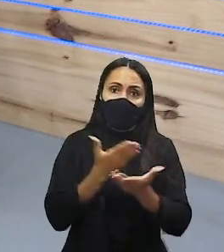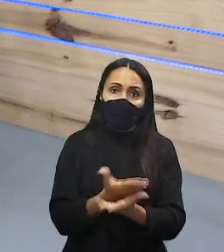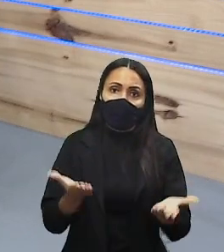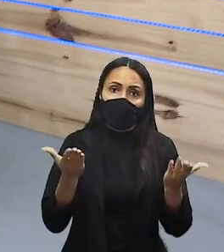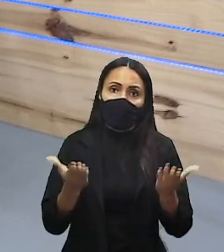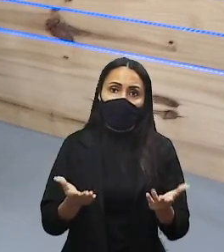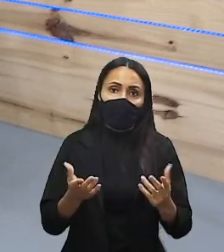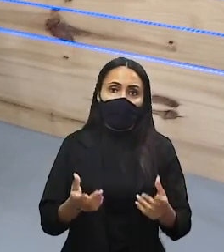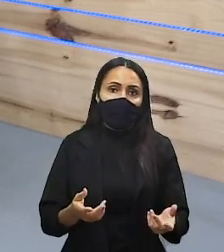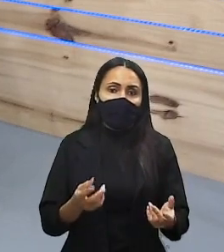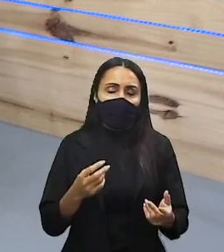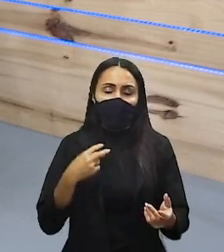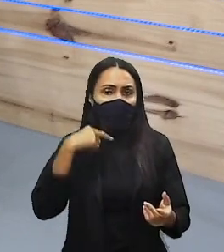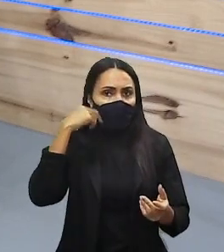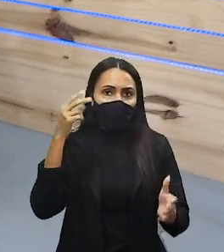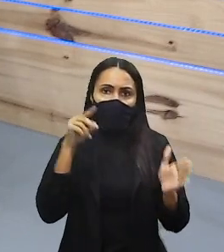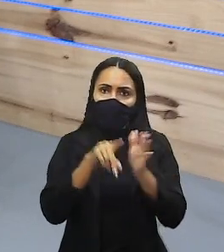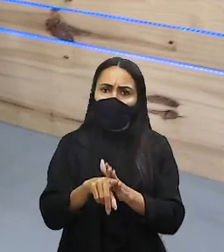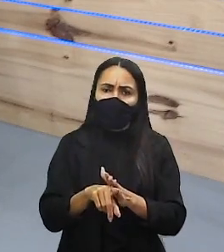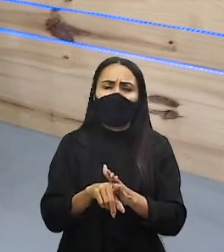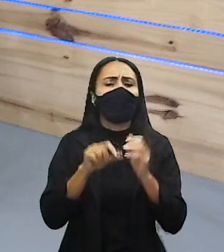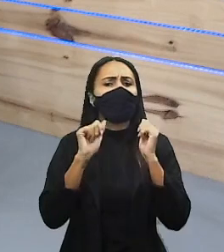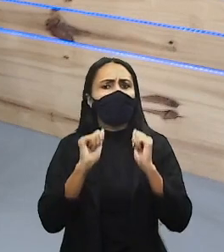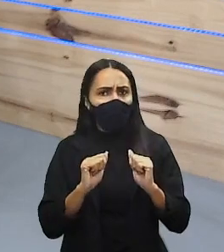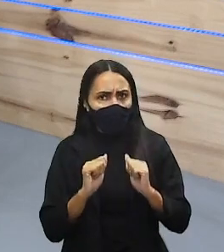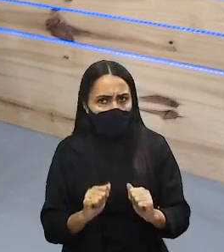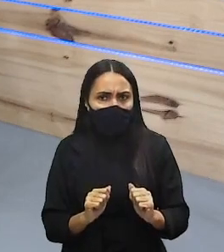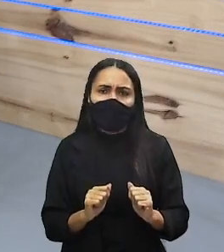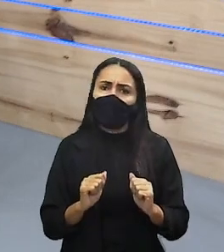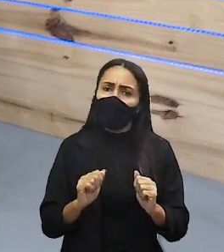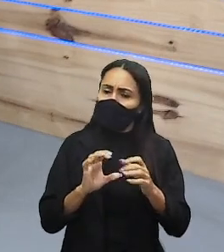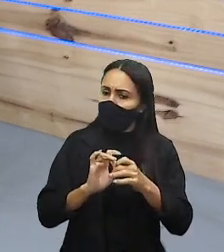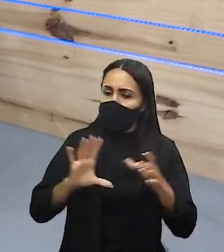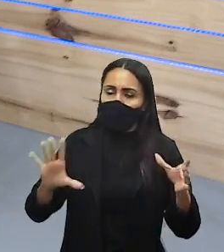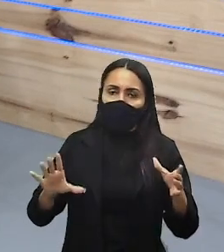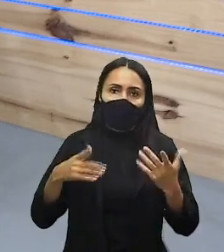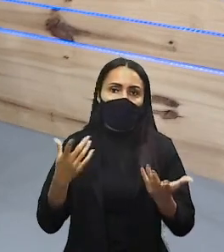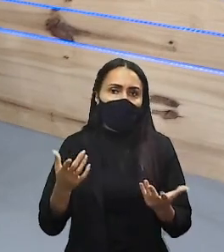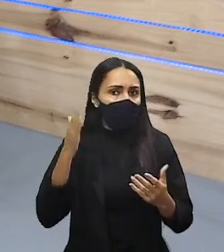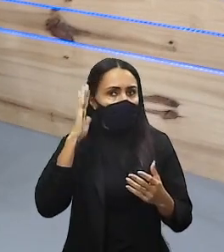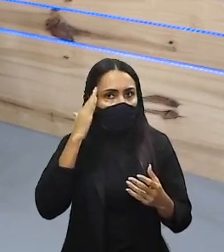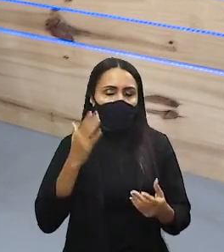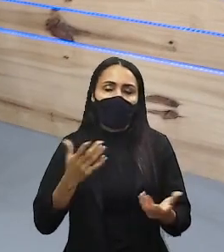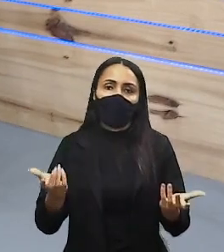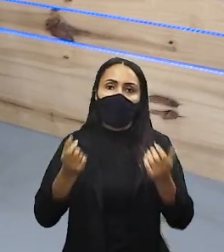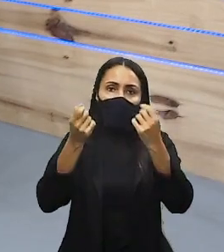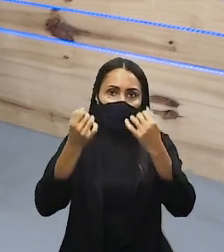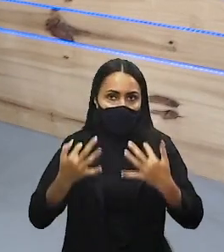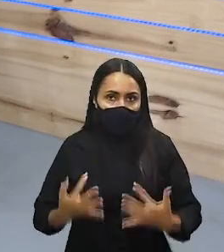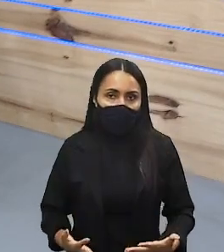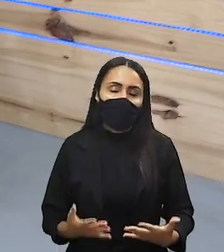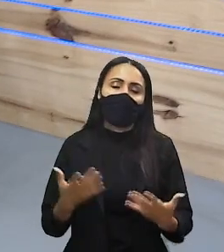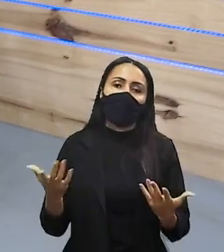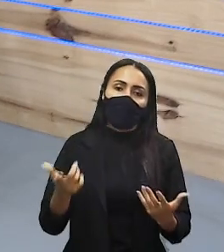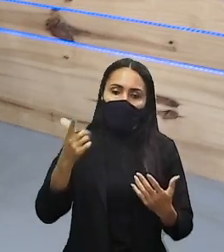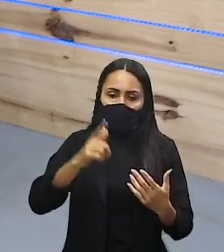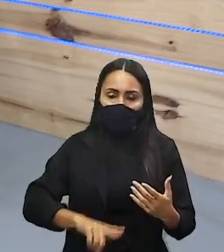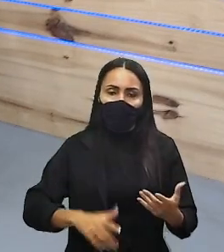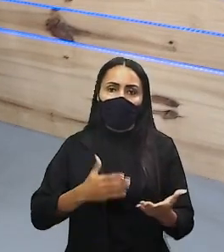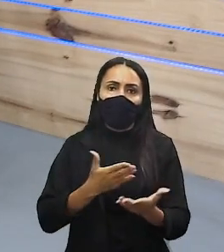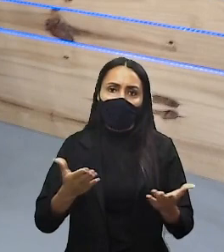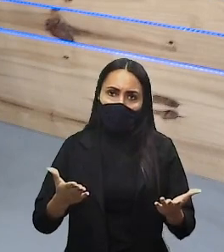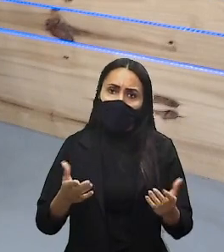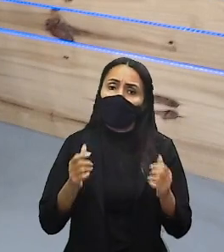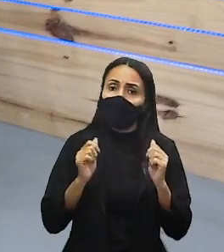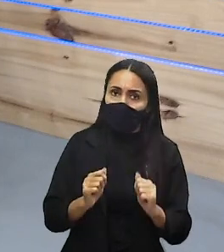tenham vergonha de perguntar alguma coisa lá no fórum, se coloquem lá. Não estou entendendo, peça explicação, que a gente está à disposição do aluno, porque a gente também